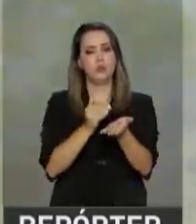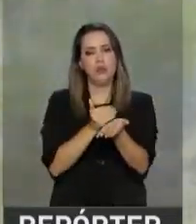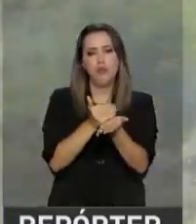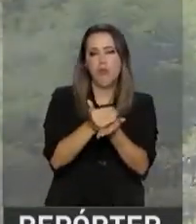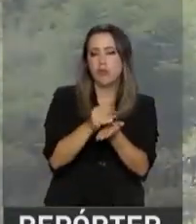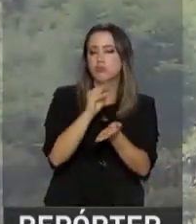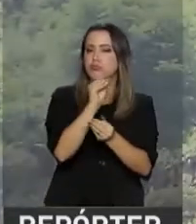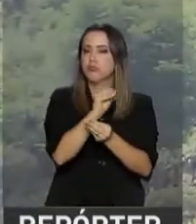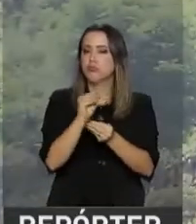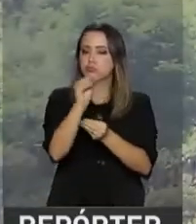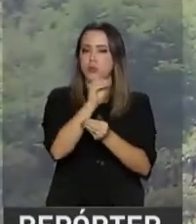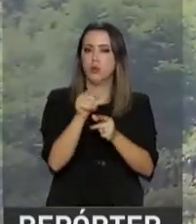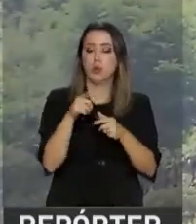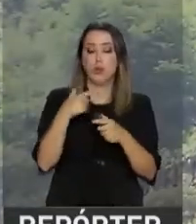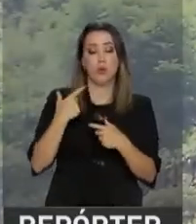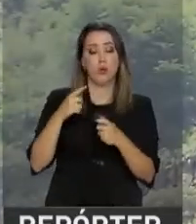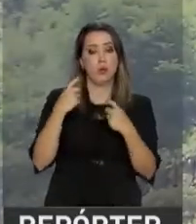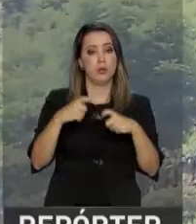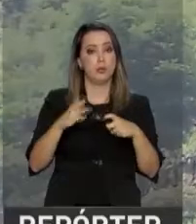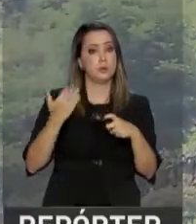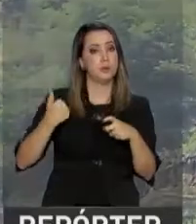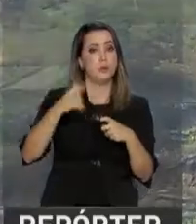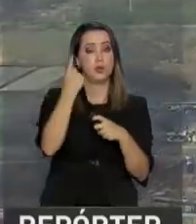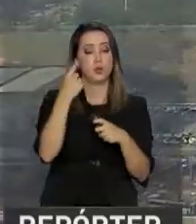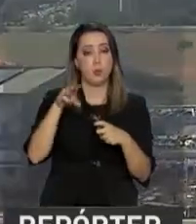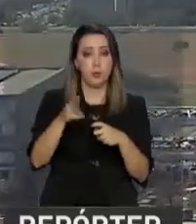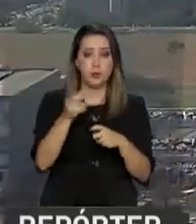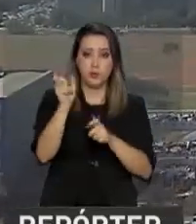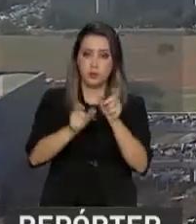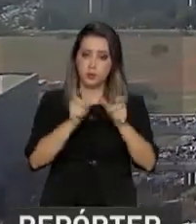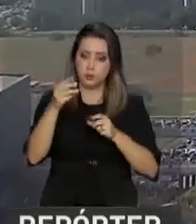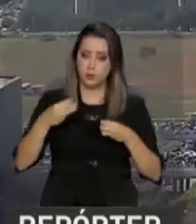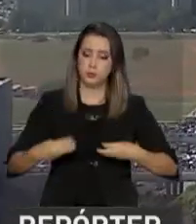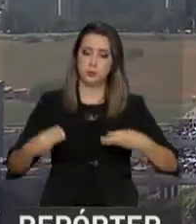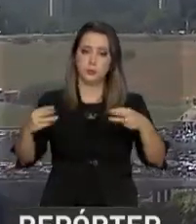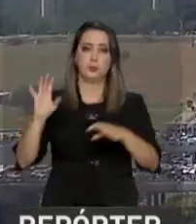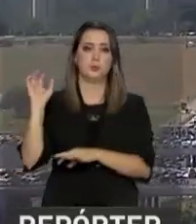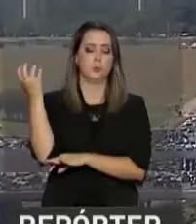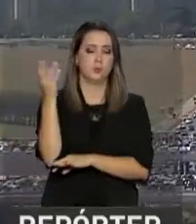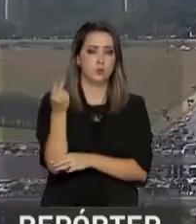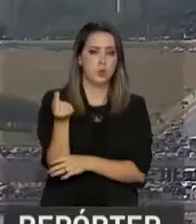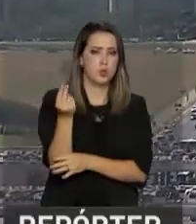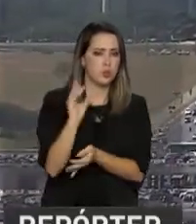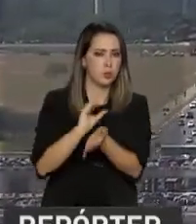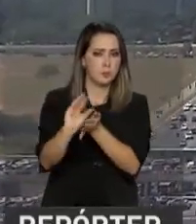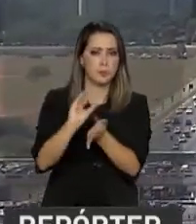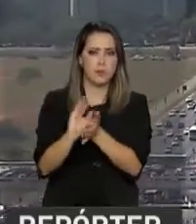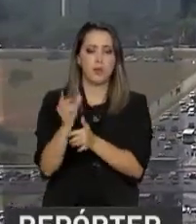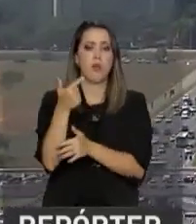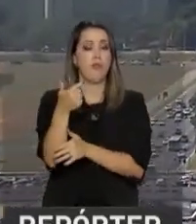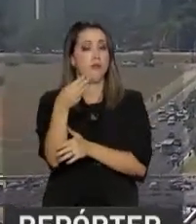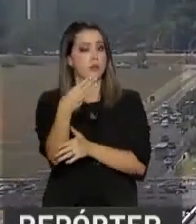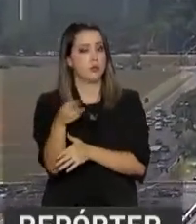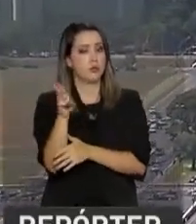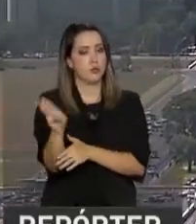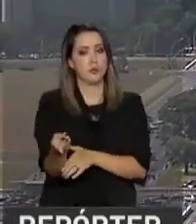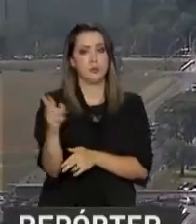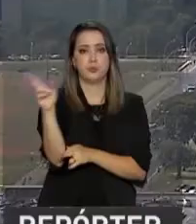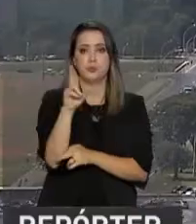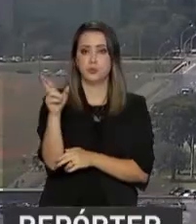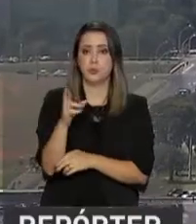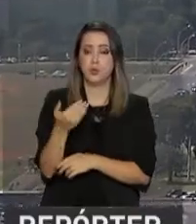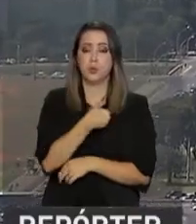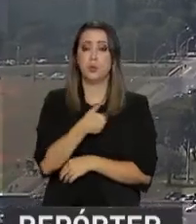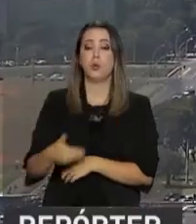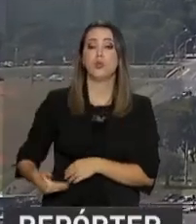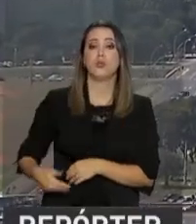regiões metropolitanas com mais de 1 milhão de habitantes o ministério do meio ambiente passou 23 milhões de reais para instituições públicas